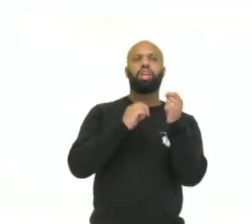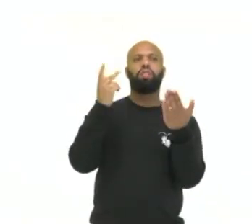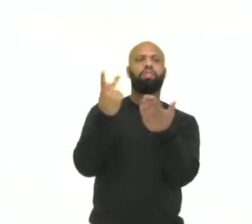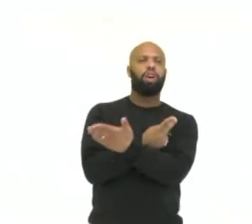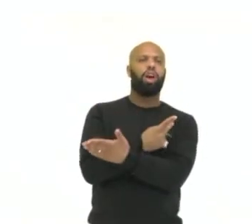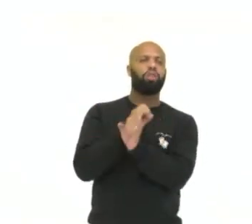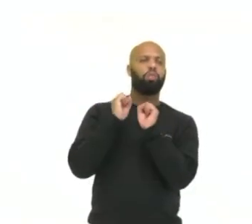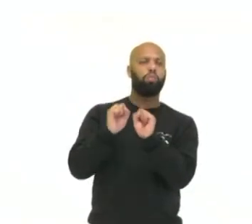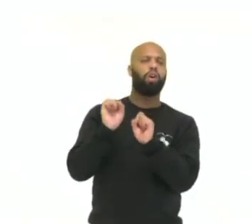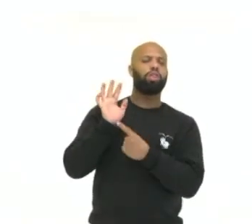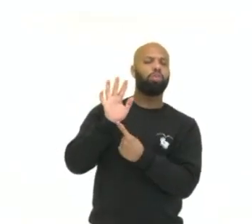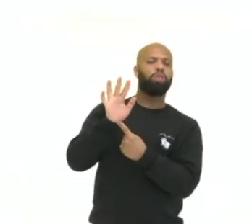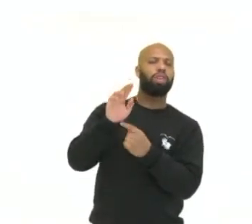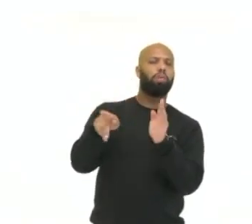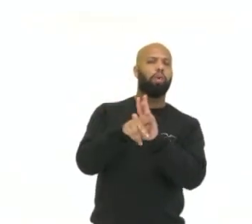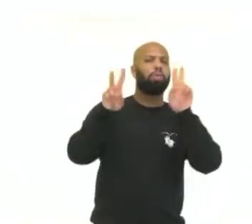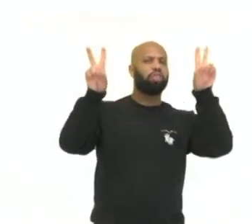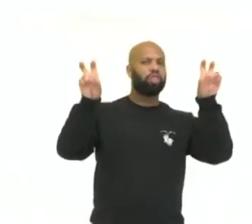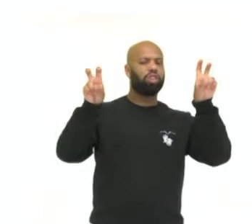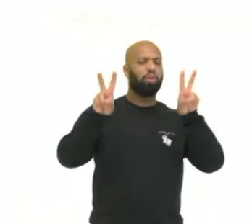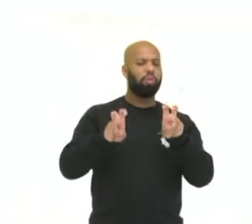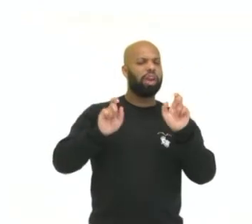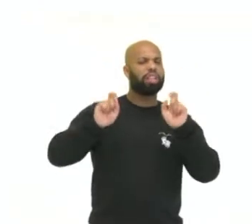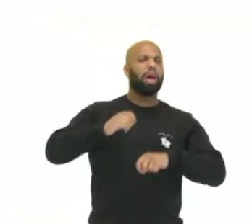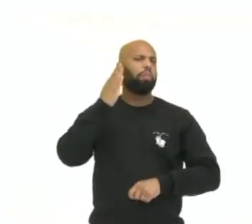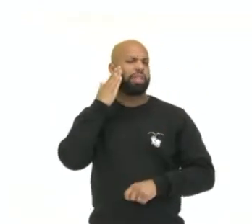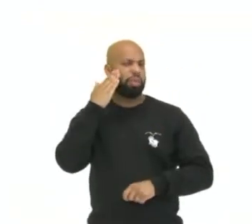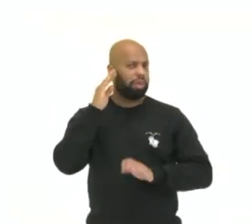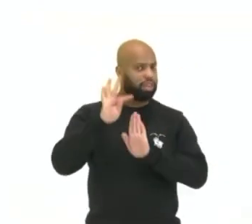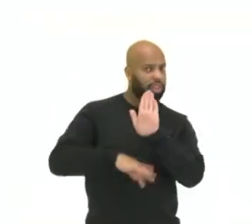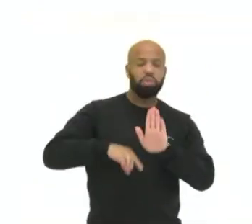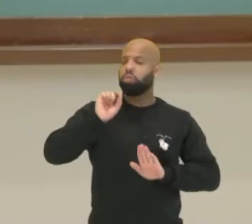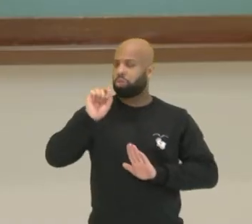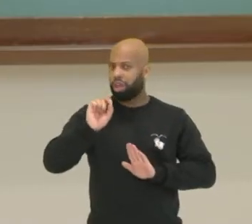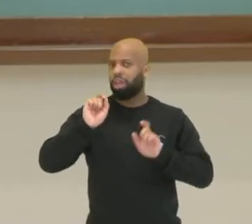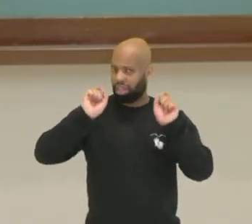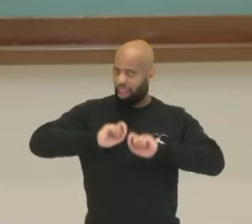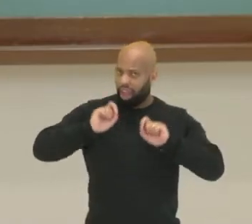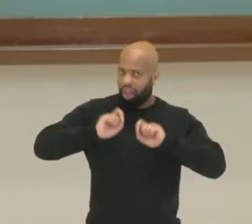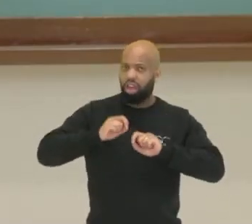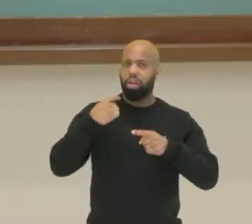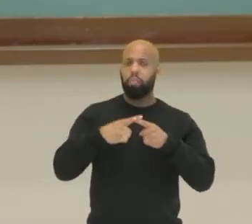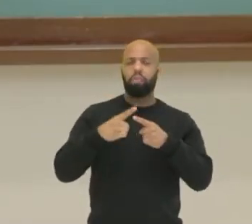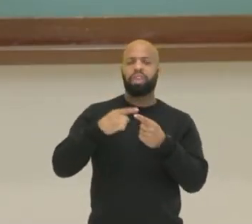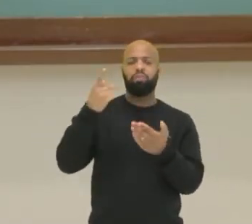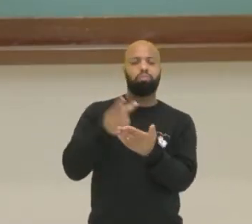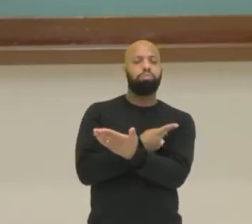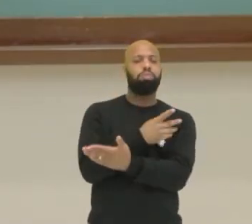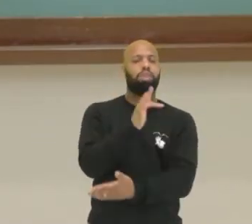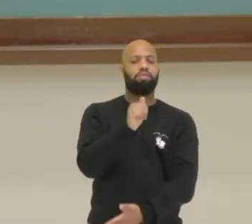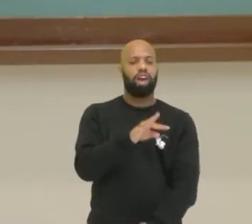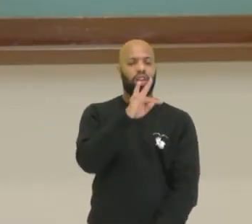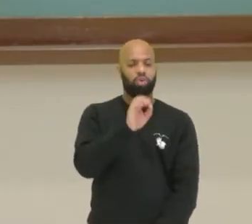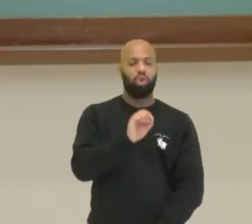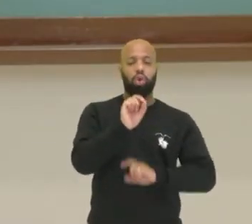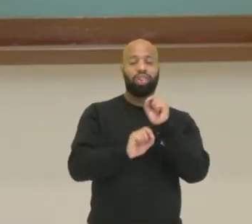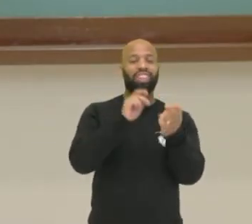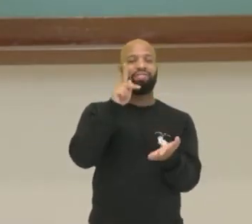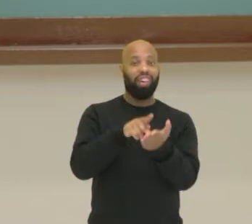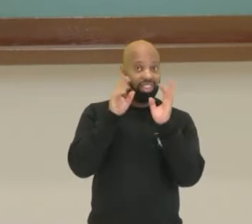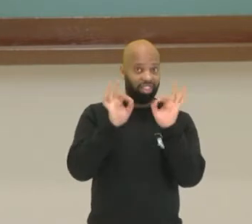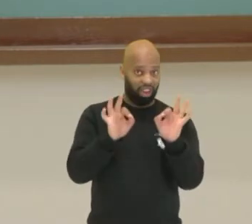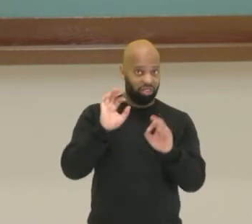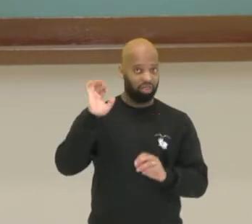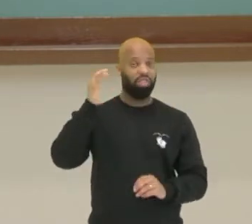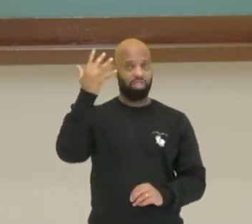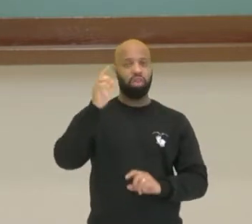ser revelado pelo título e pelo subtítulo? Né? Então, lembre que fato está relacionado a alguma coisa verídica.